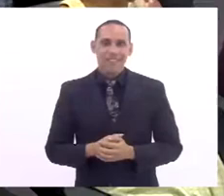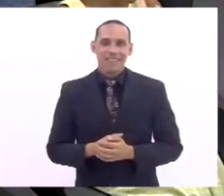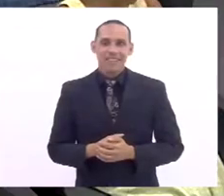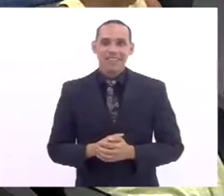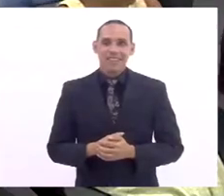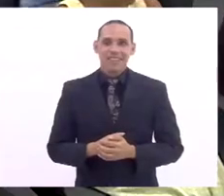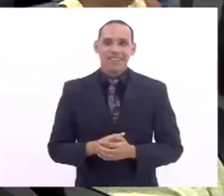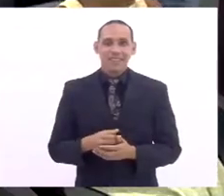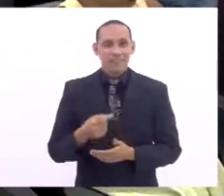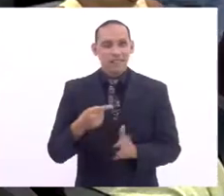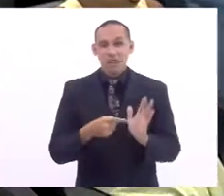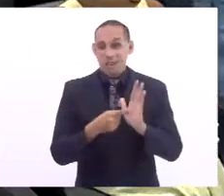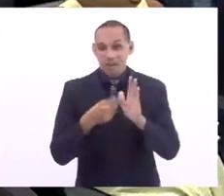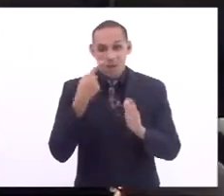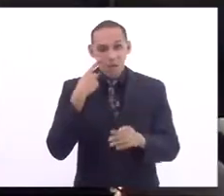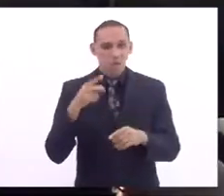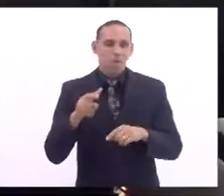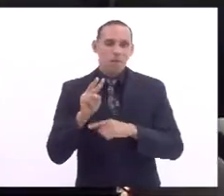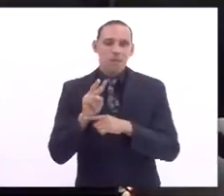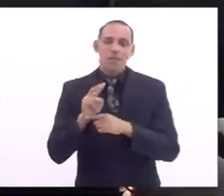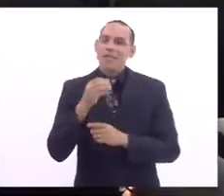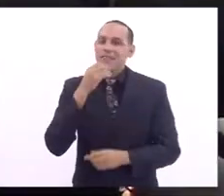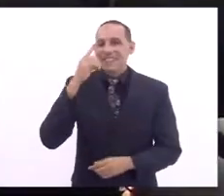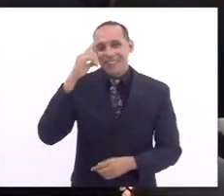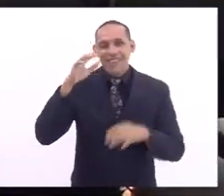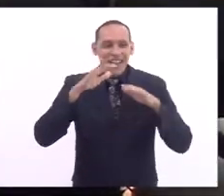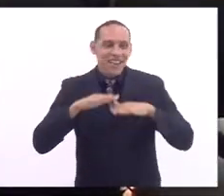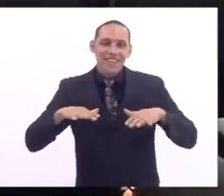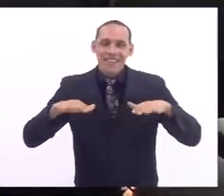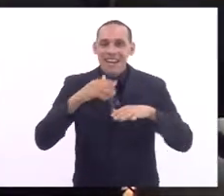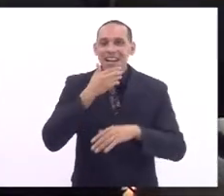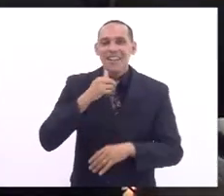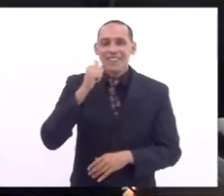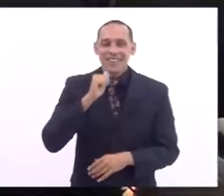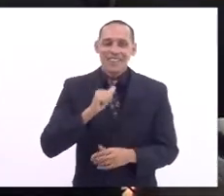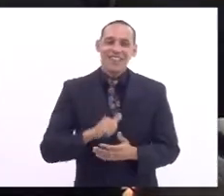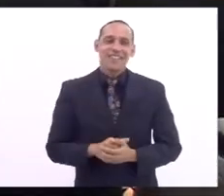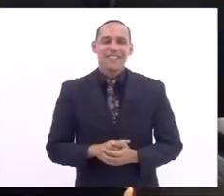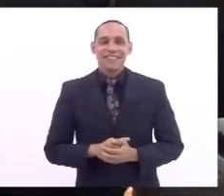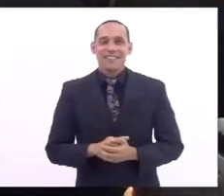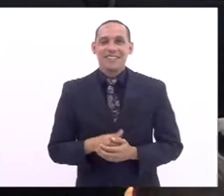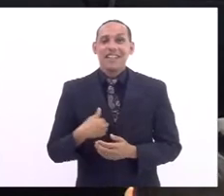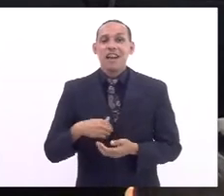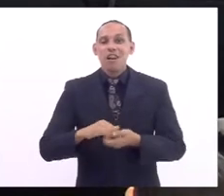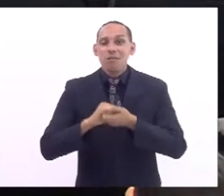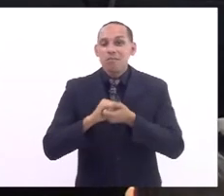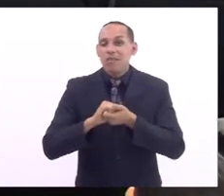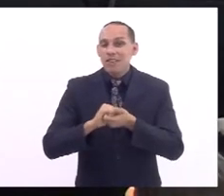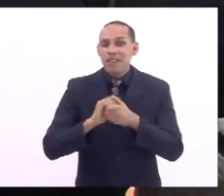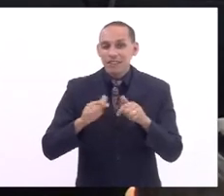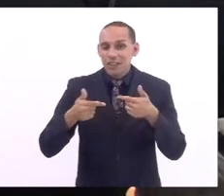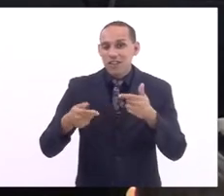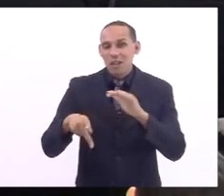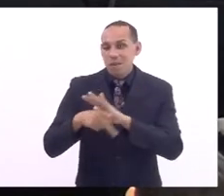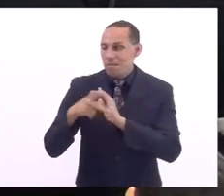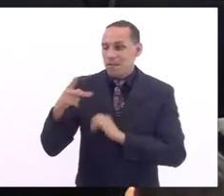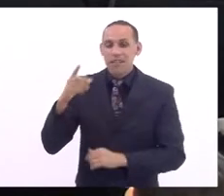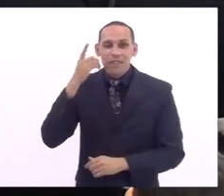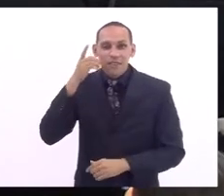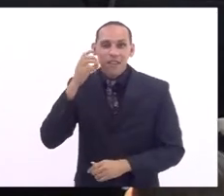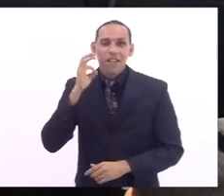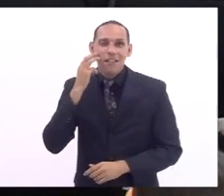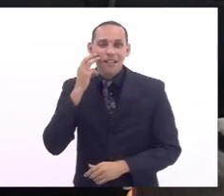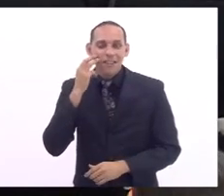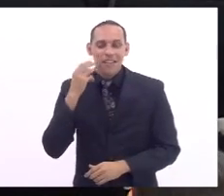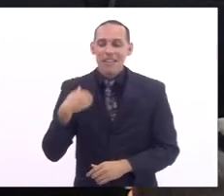tá conservatório aqui nessa sessão bom dia a todos e todos queria saudar iniciativa do deputado waldeck